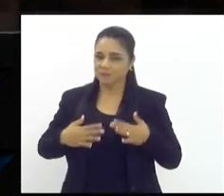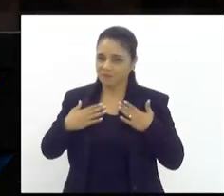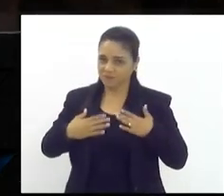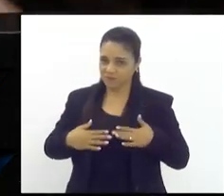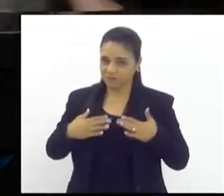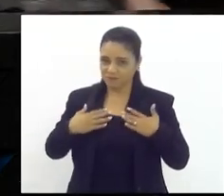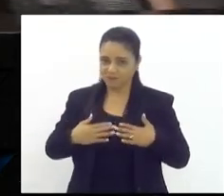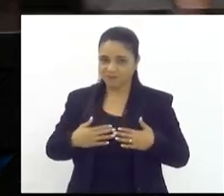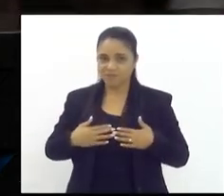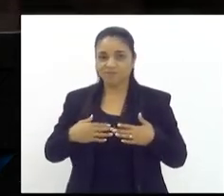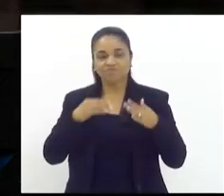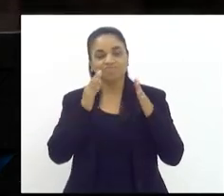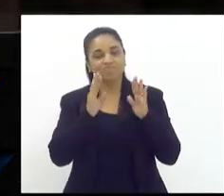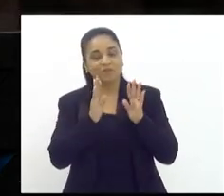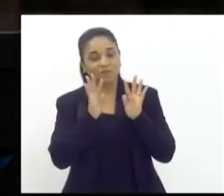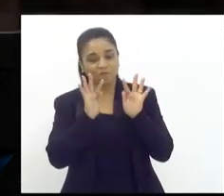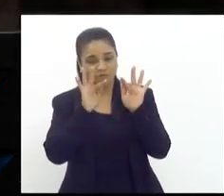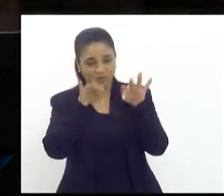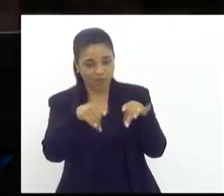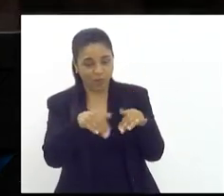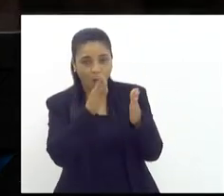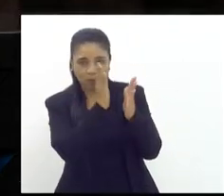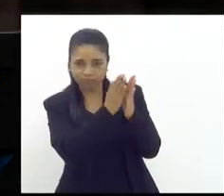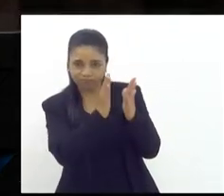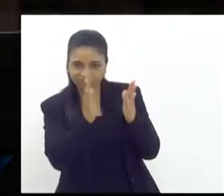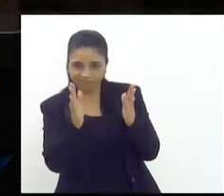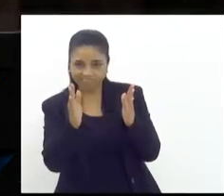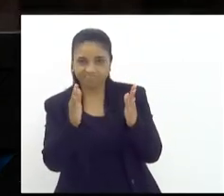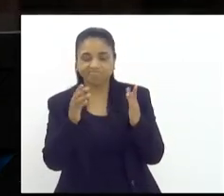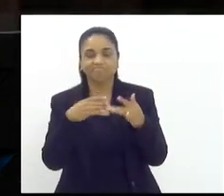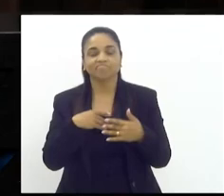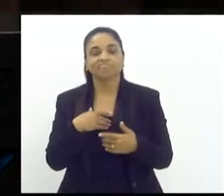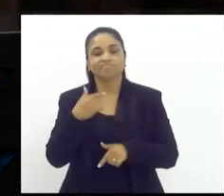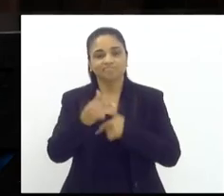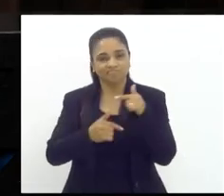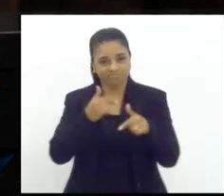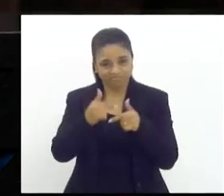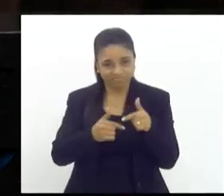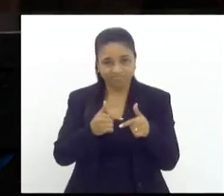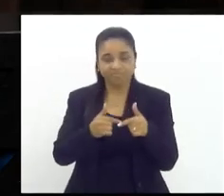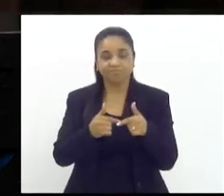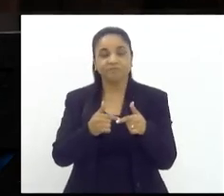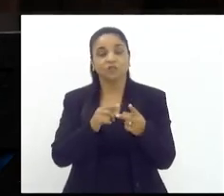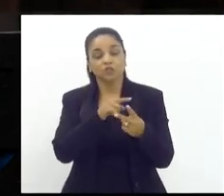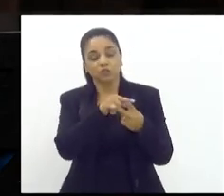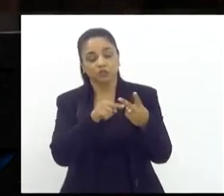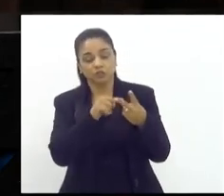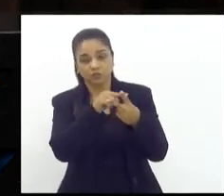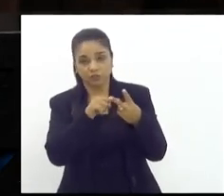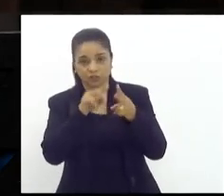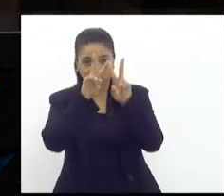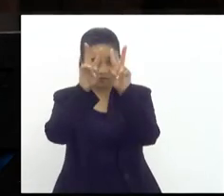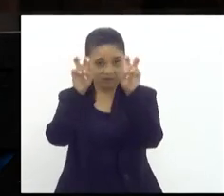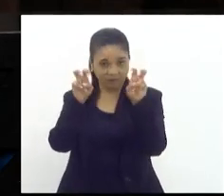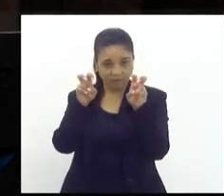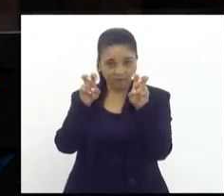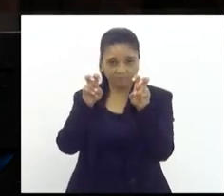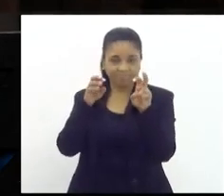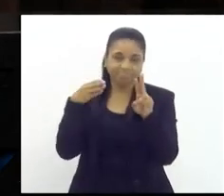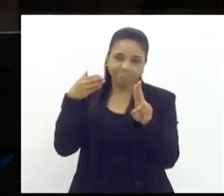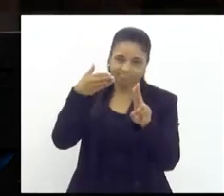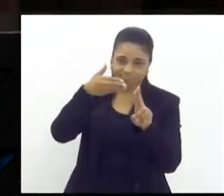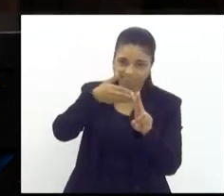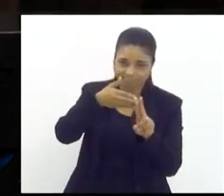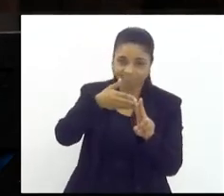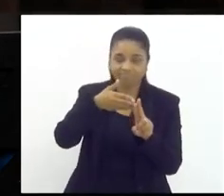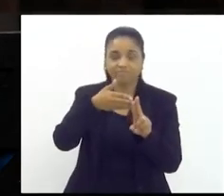o expediente final para me referir aqui a dois temas que foram